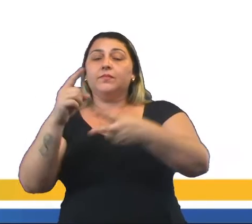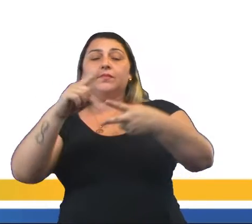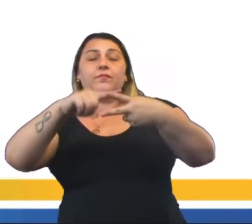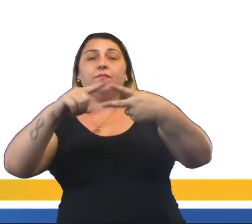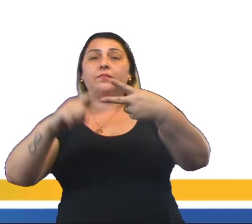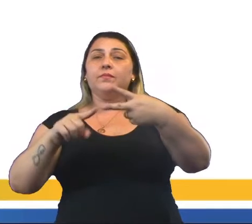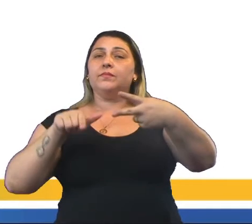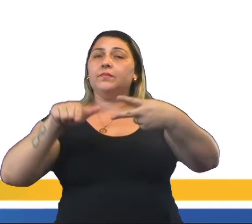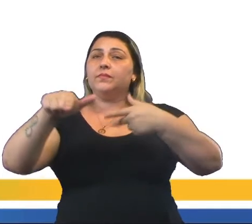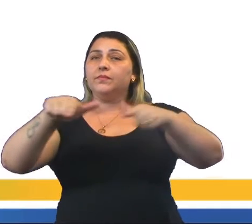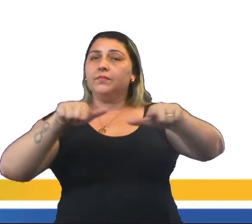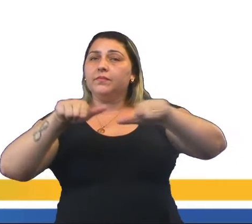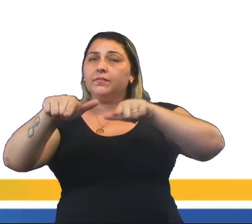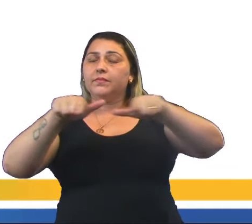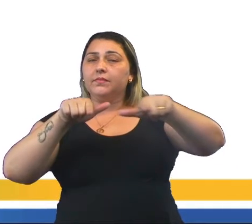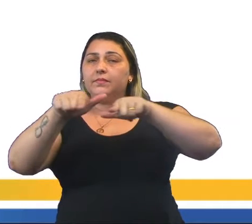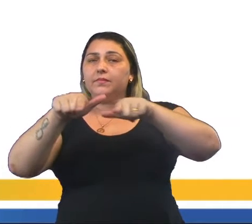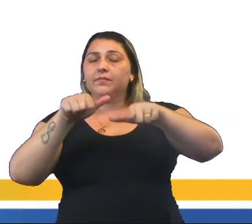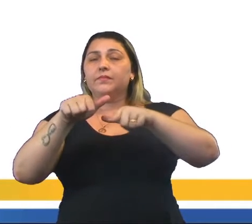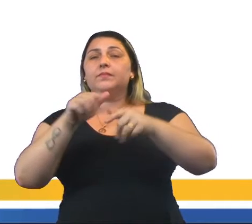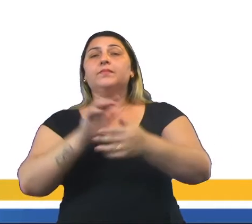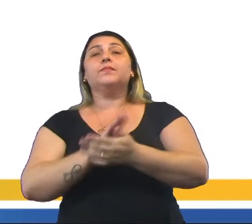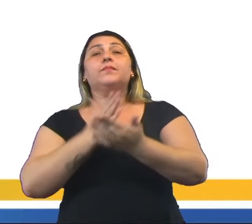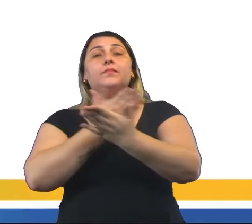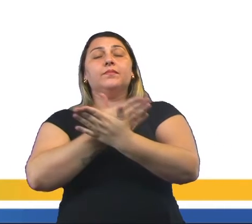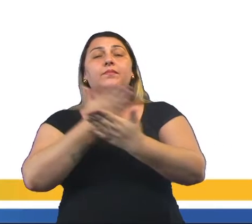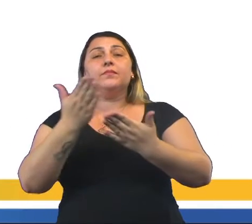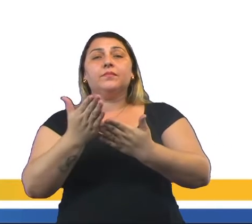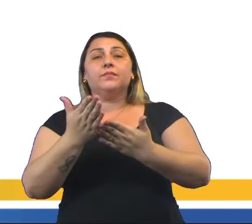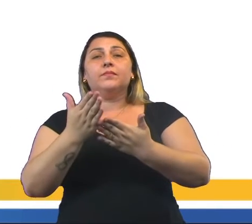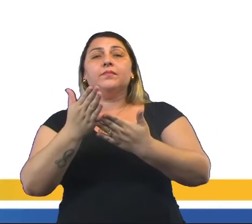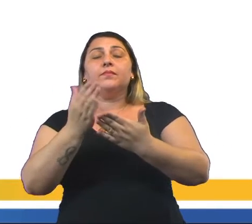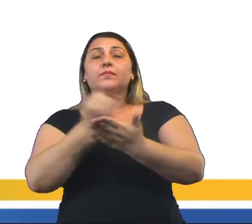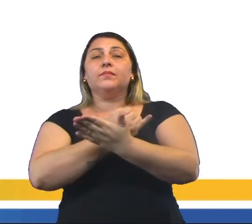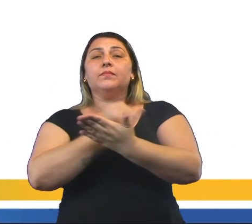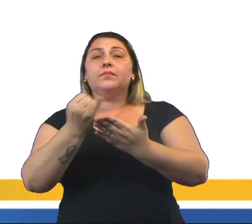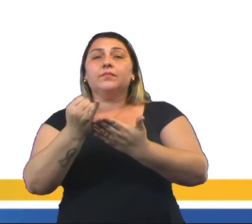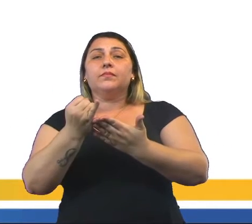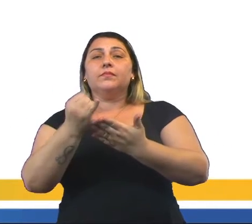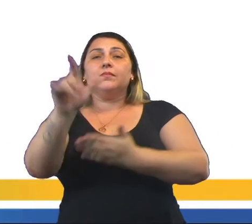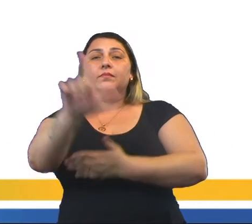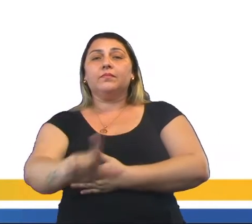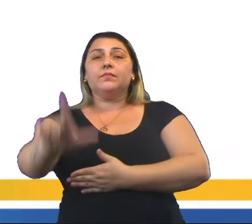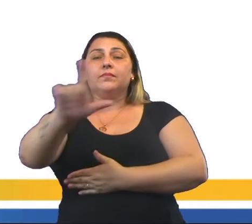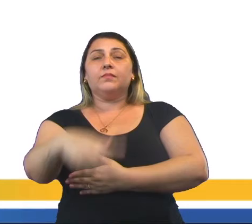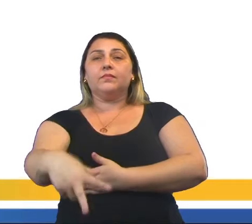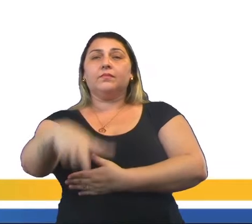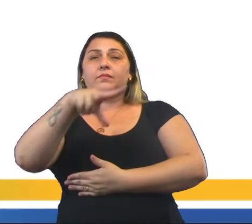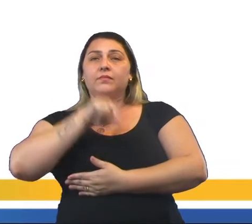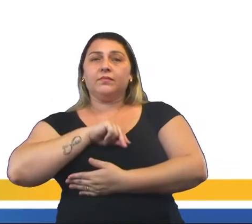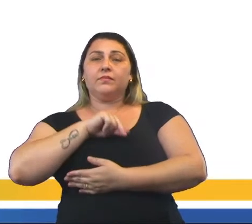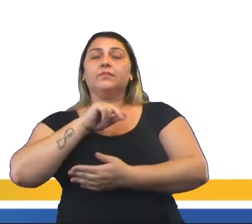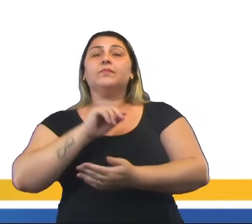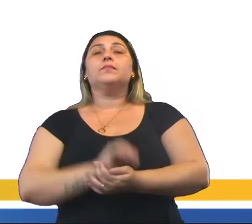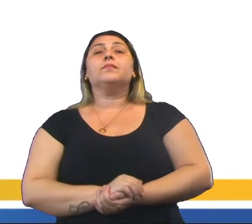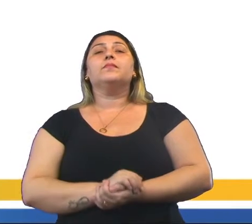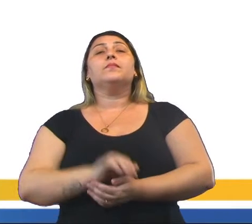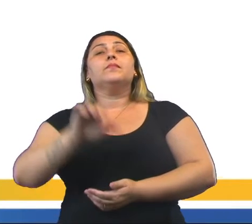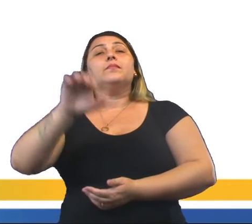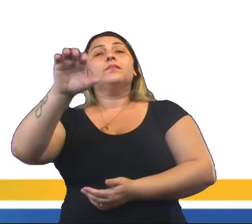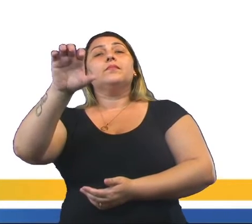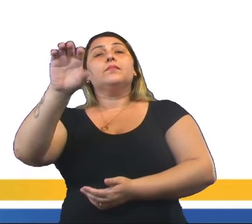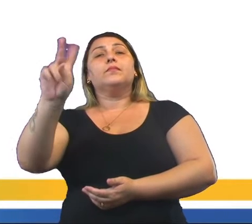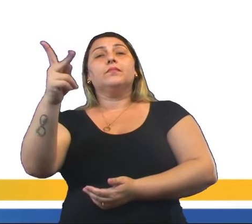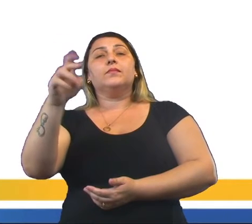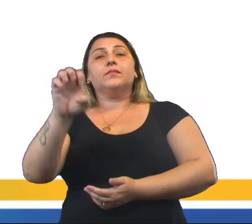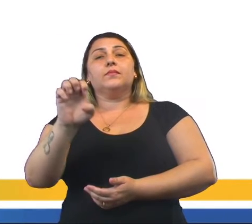dois trabalharam, né, como marcos iniciais aí da introdução da literatura portuguesa. Herculano, na